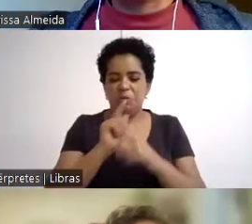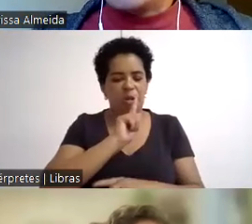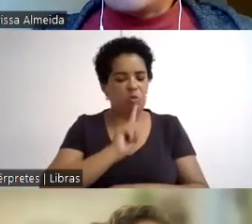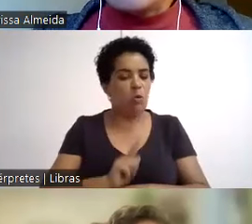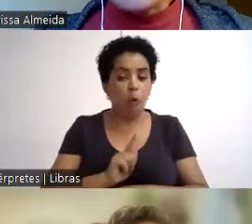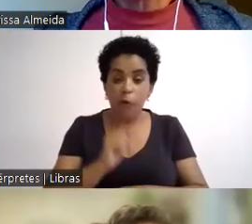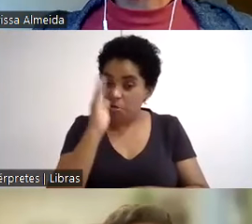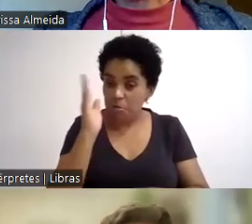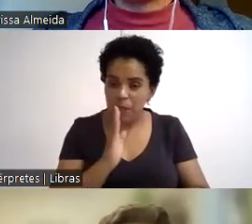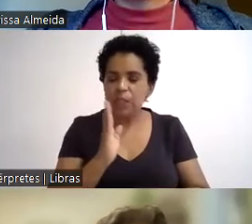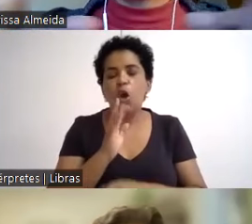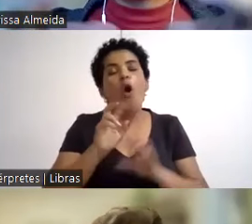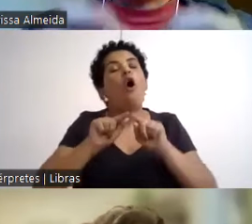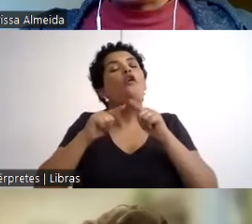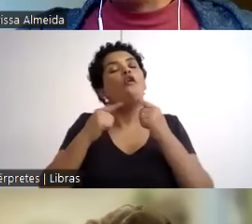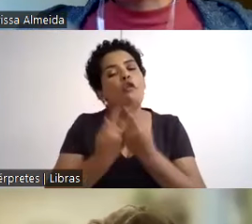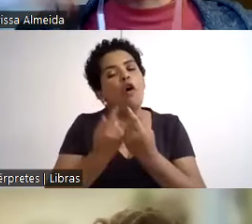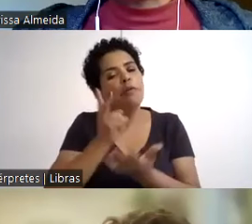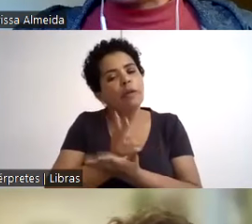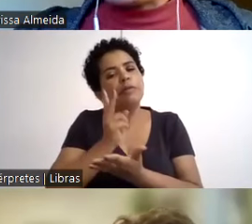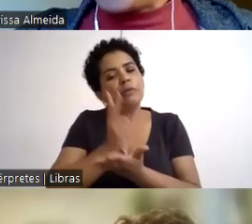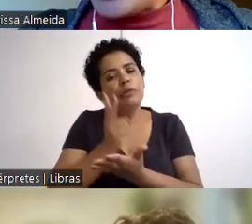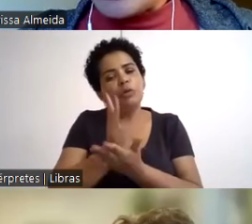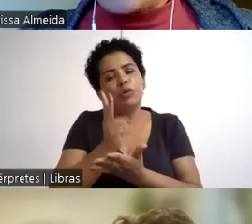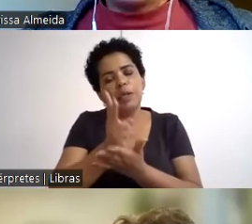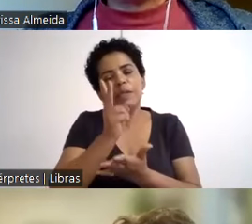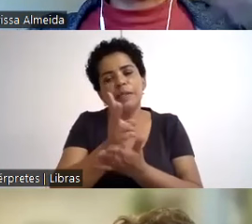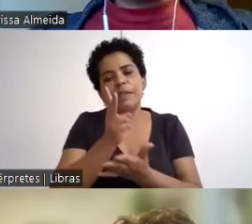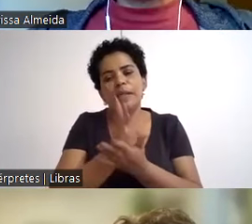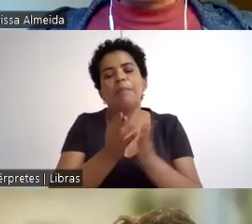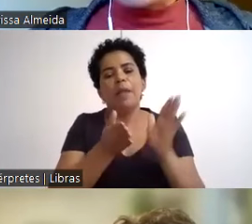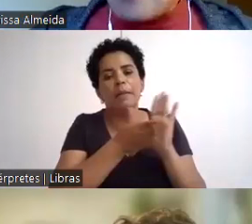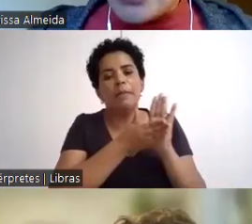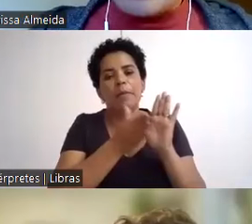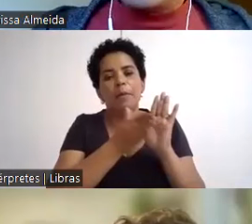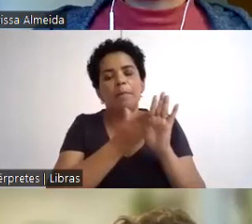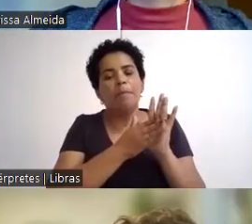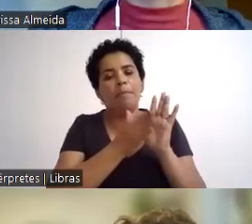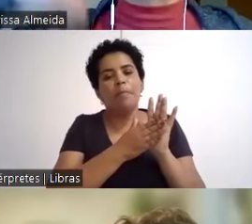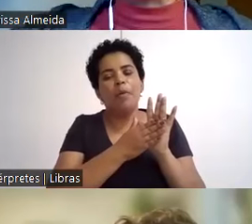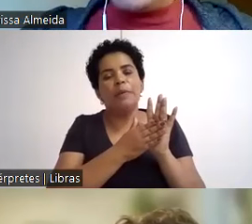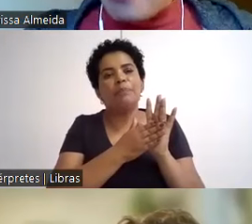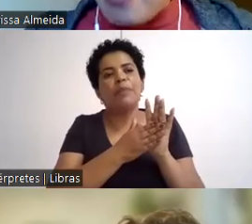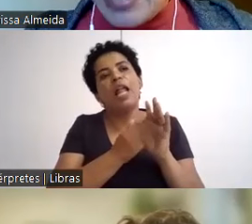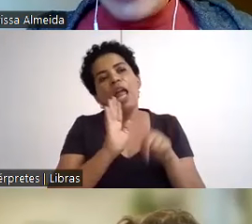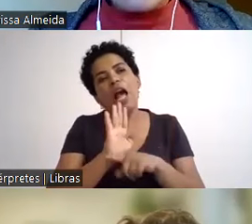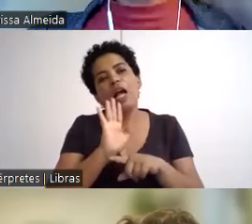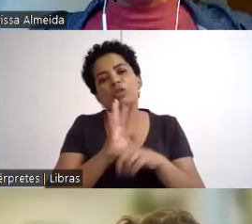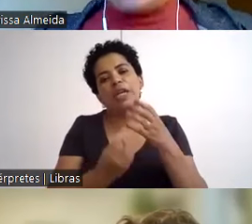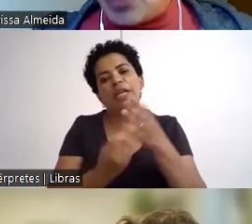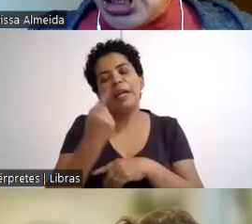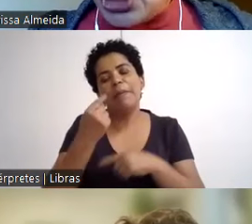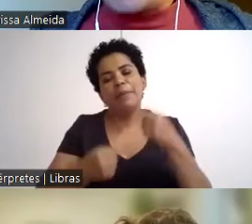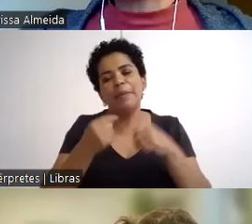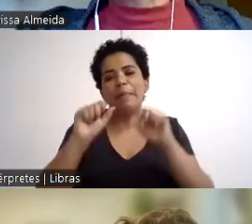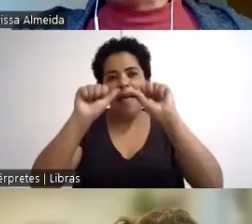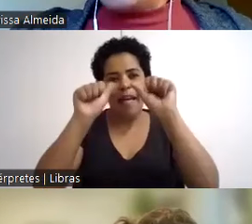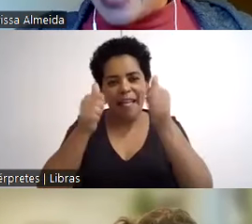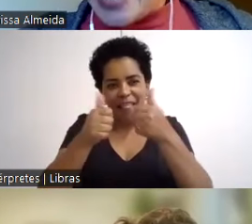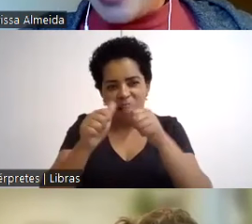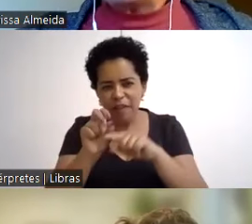segue atuando, então, o fórum se reúne, ele propõe ações, ele ajuda a implantar a política pública, ele avalia, ele